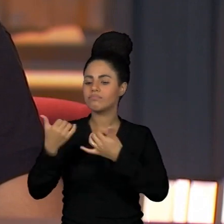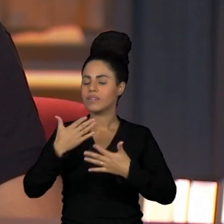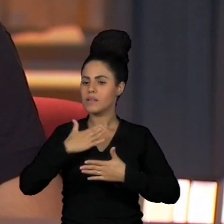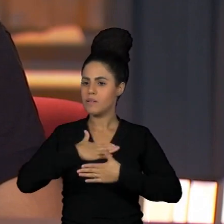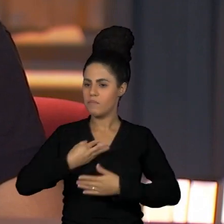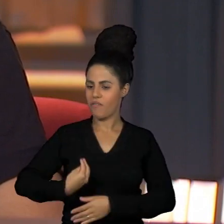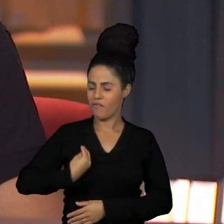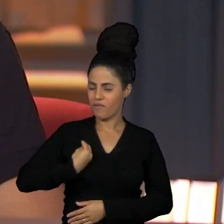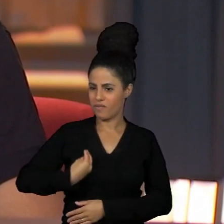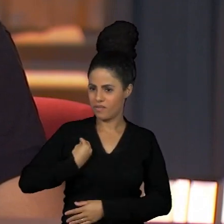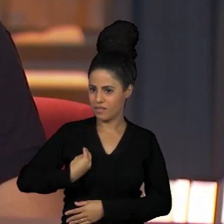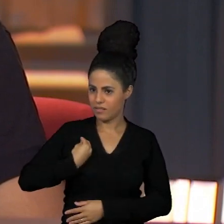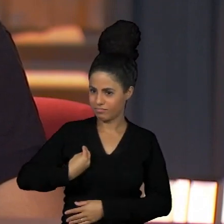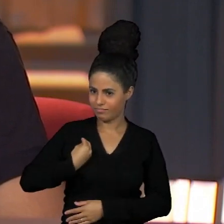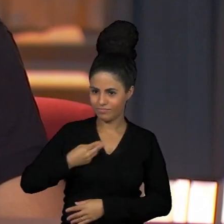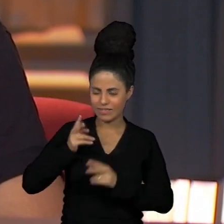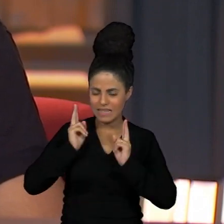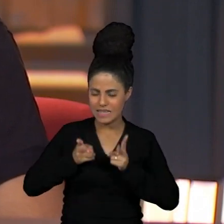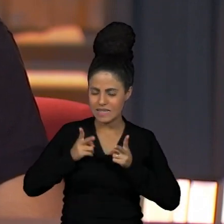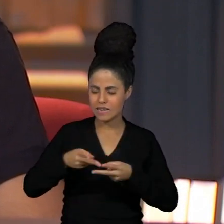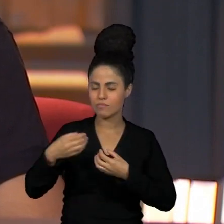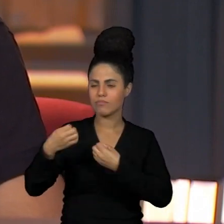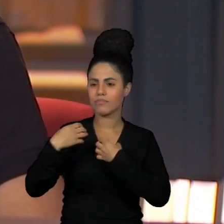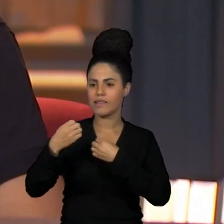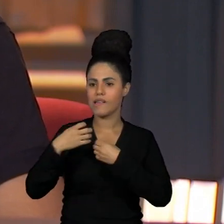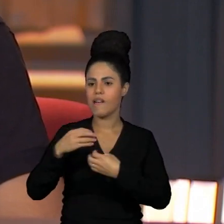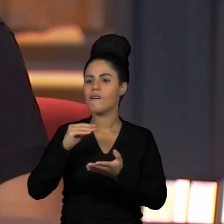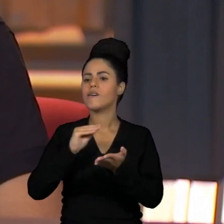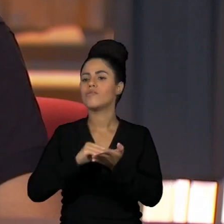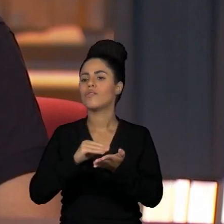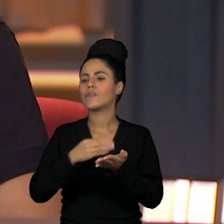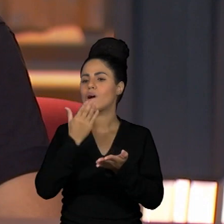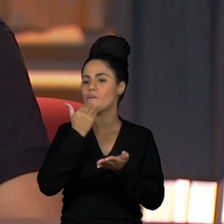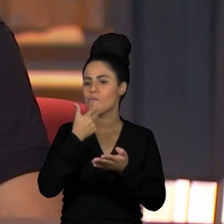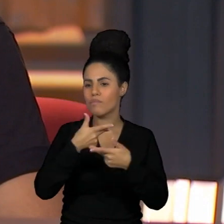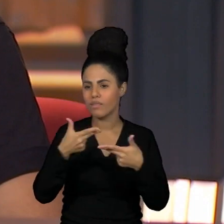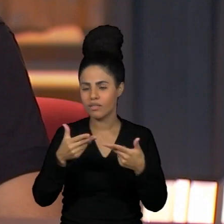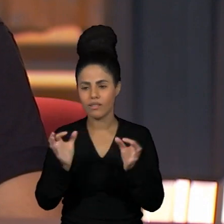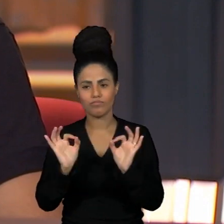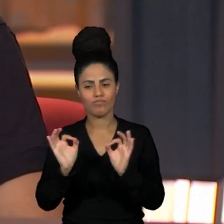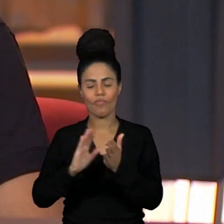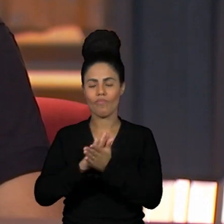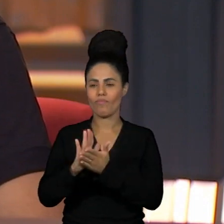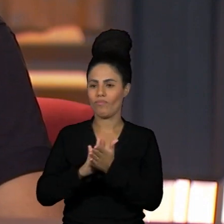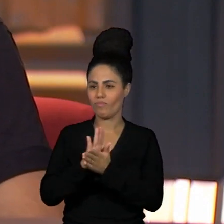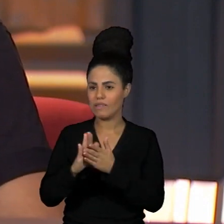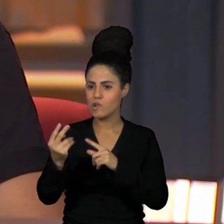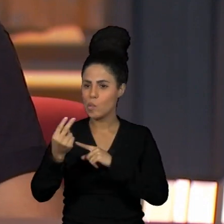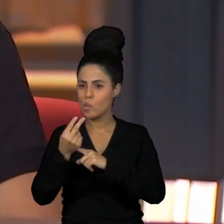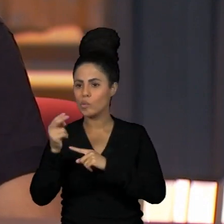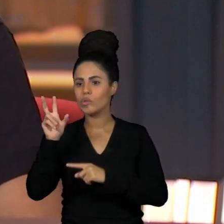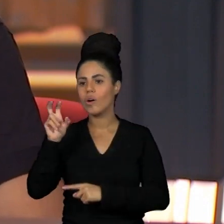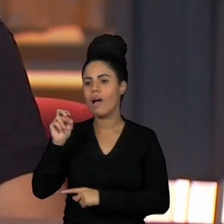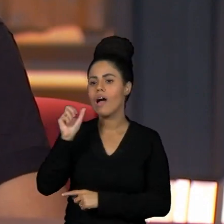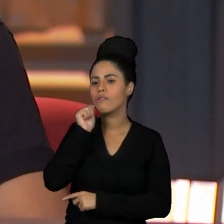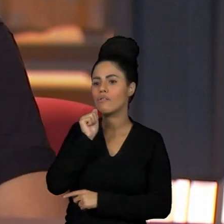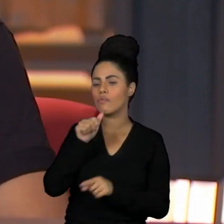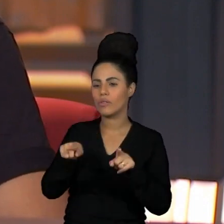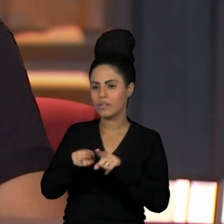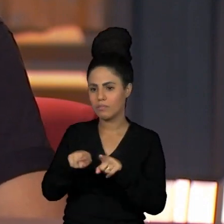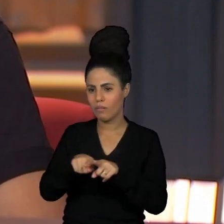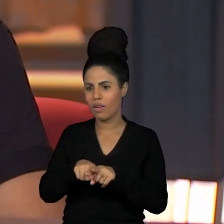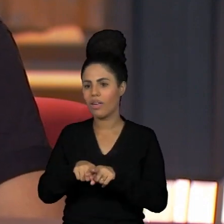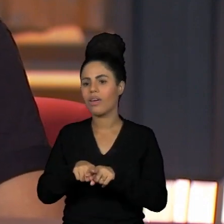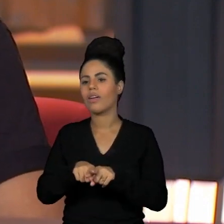ali. Né? Então, graças a Deus, nunca deixou faltar um arroz e feijão dentro de casa. Cuidou de mim e da minha avó, que minha avó tem os problemas de saúde